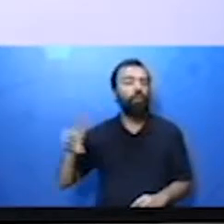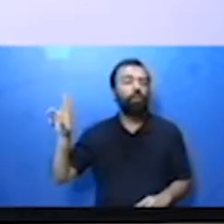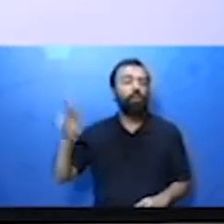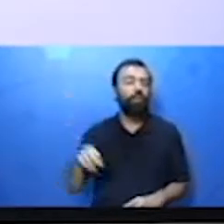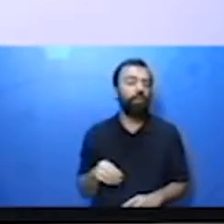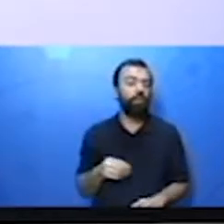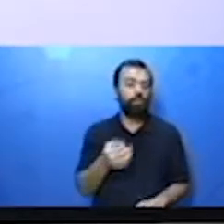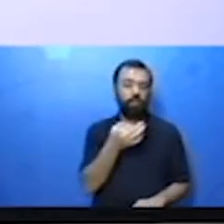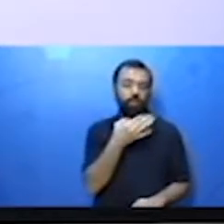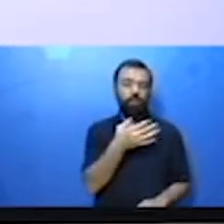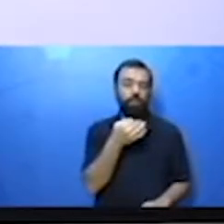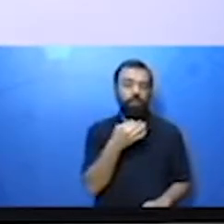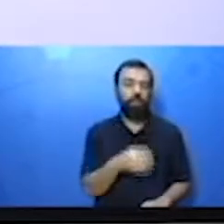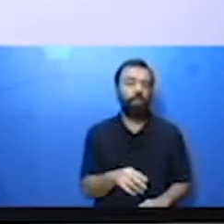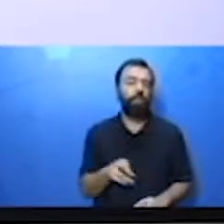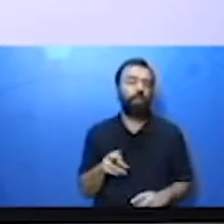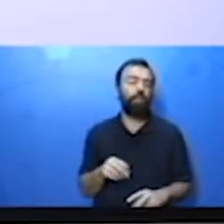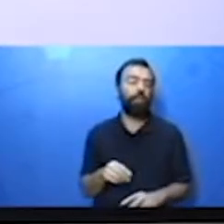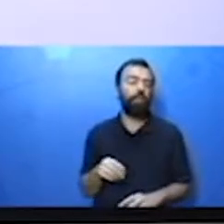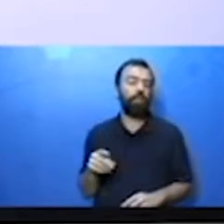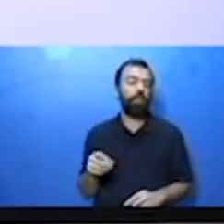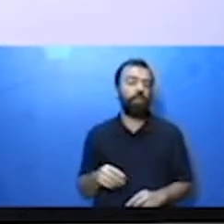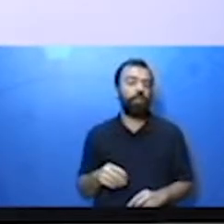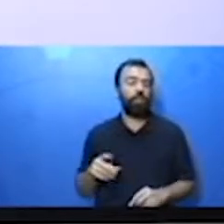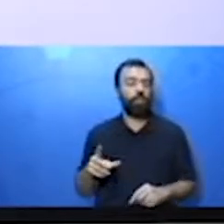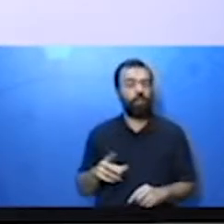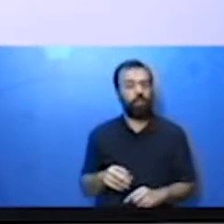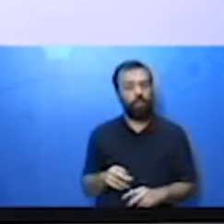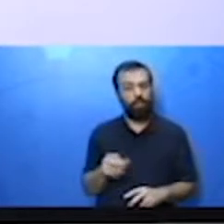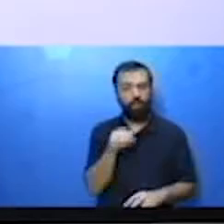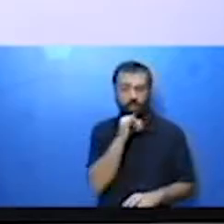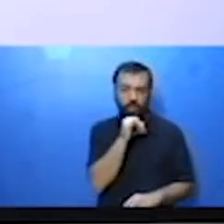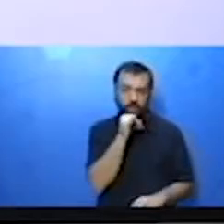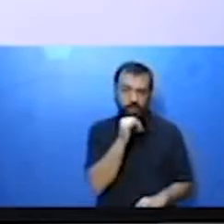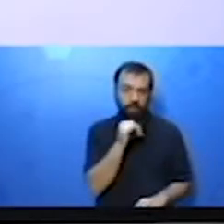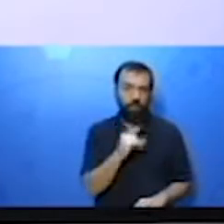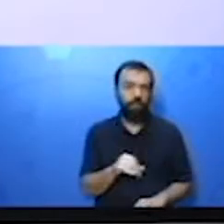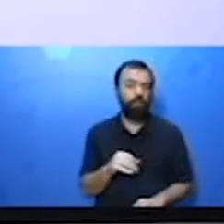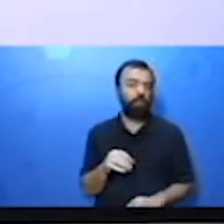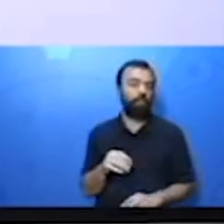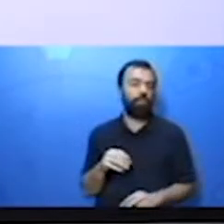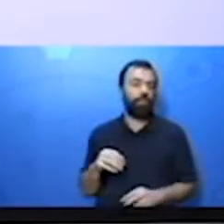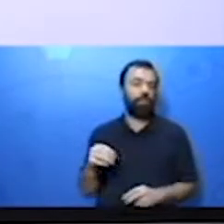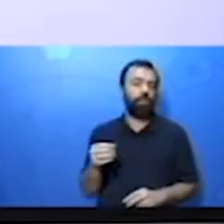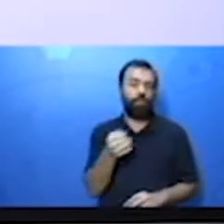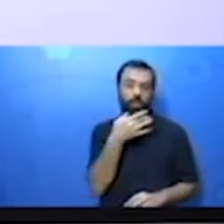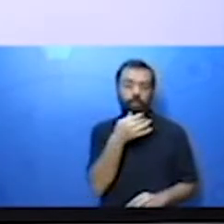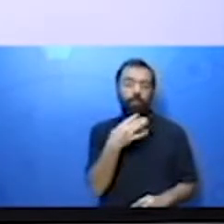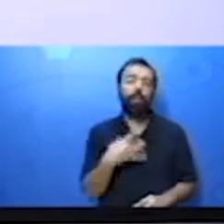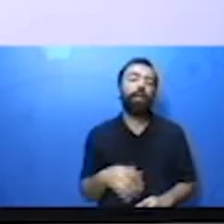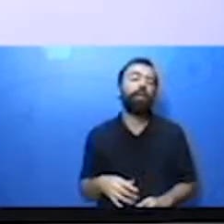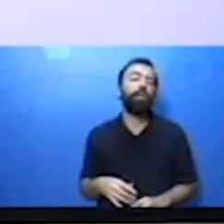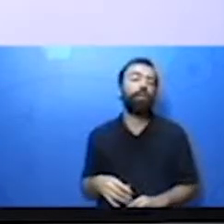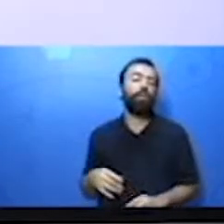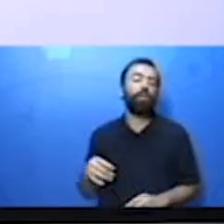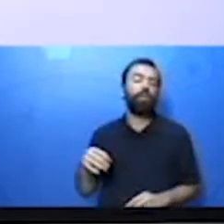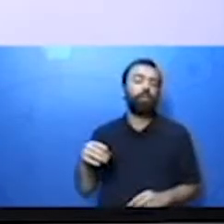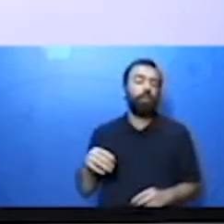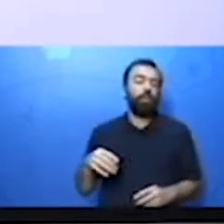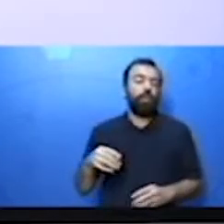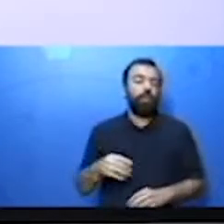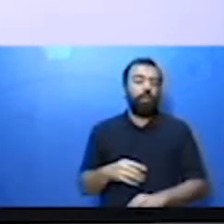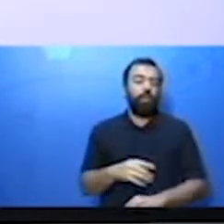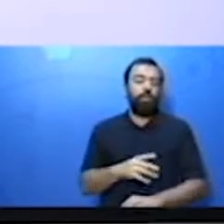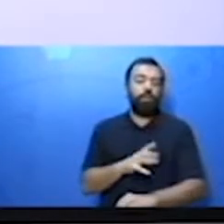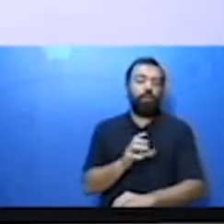remédios, como anti-inflamatórios e antibióticos, principalmente em doses elevadas, pode gerar disfunções